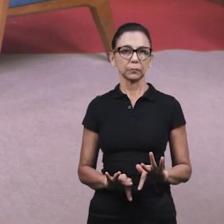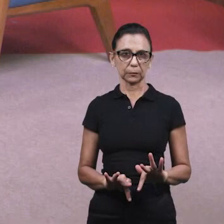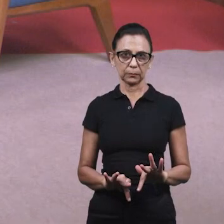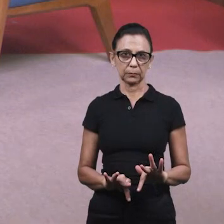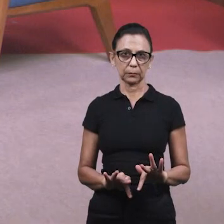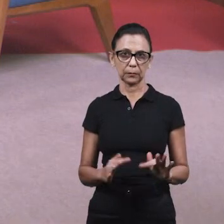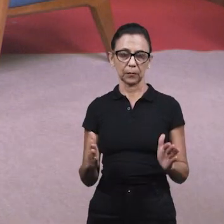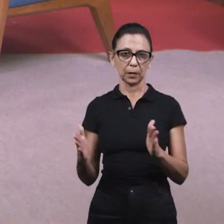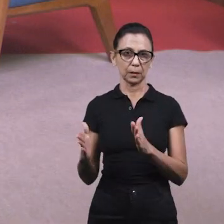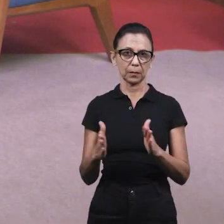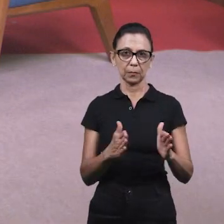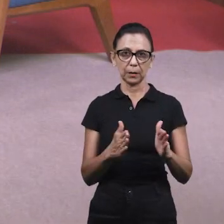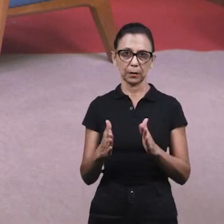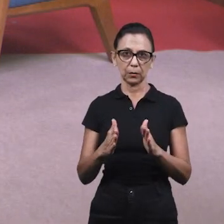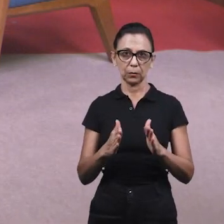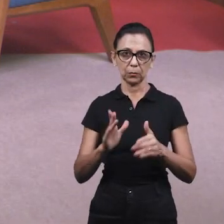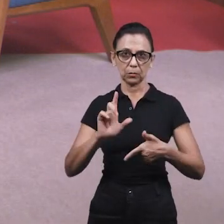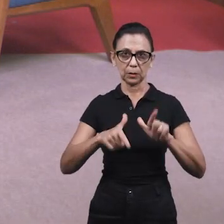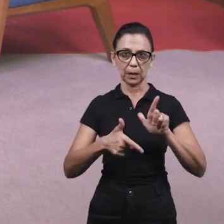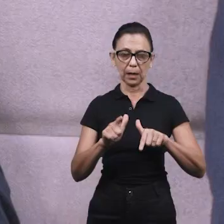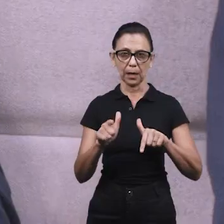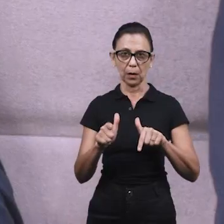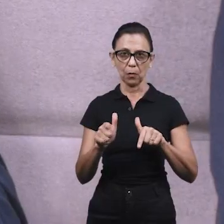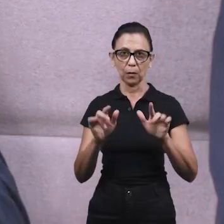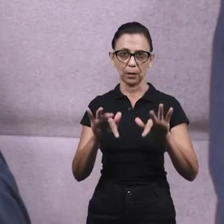marca o histórico,